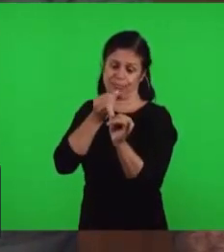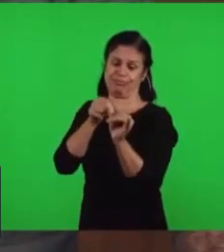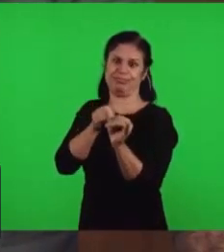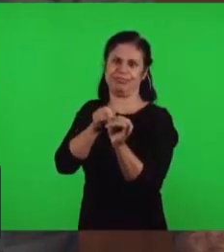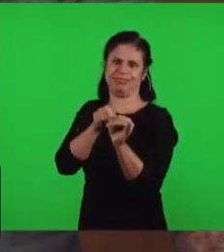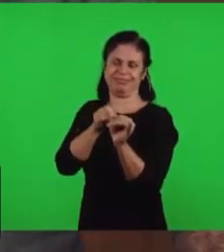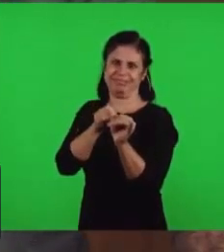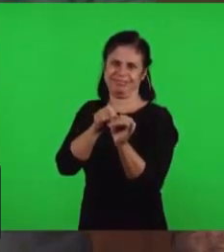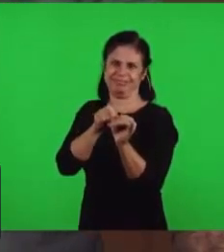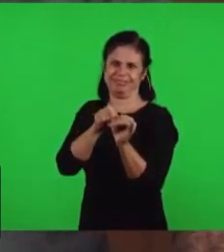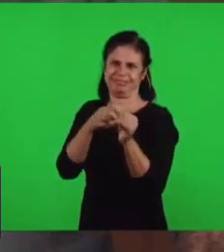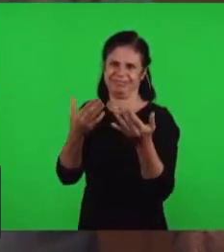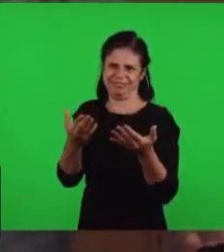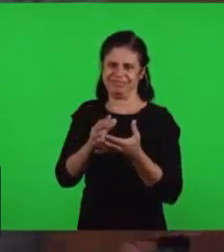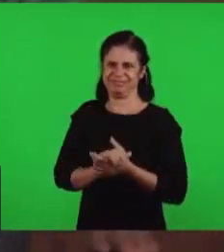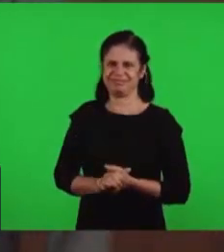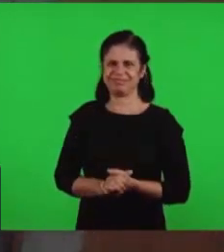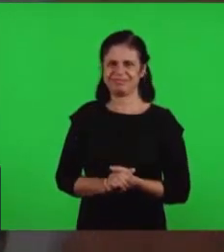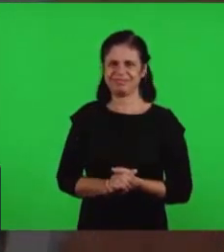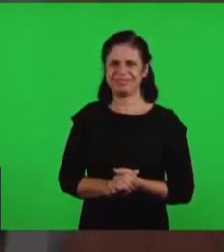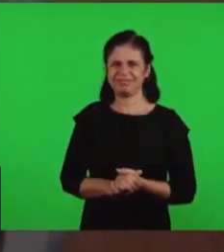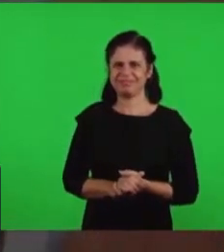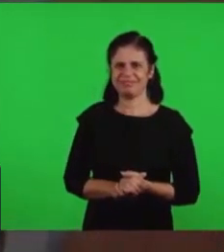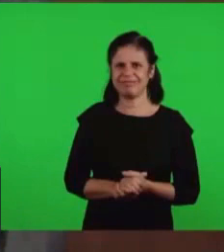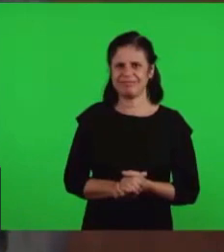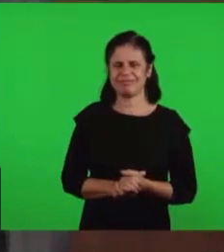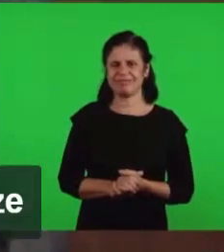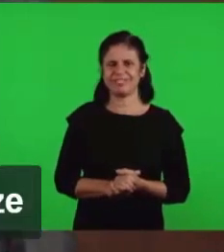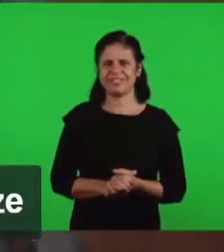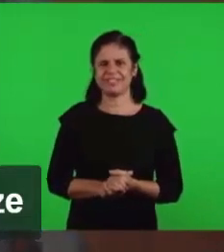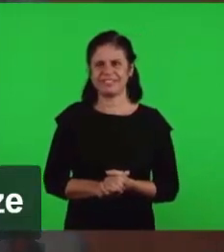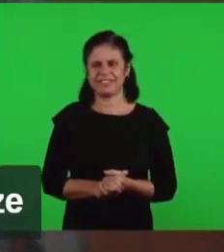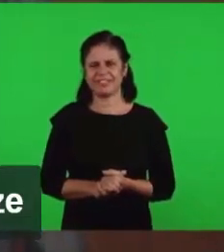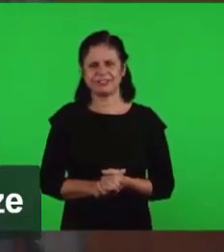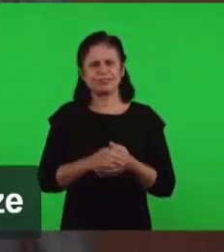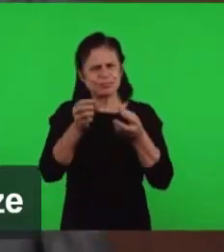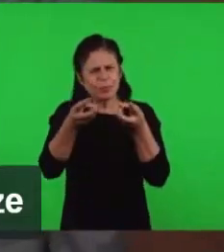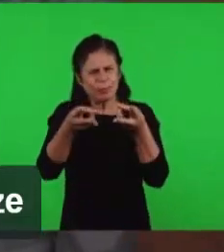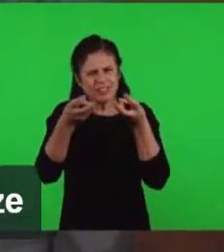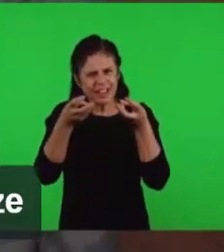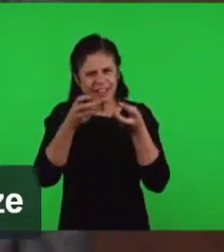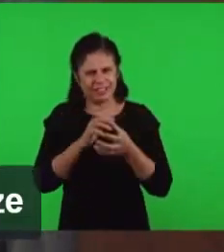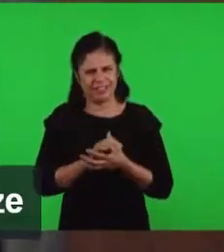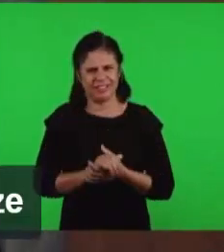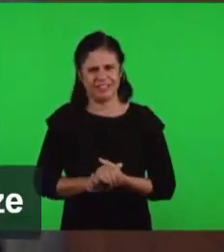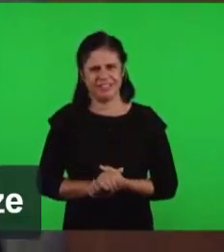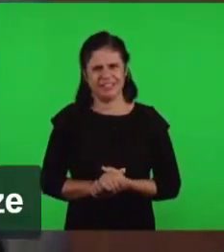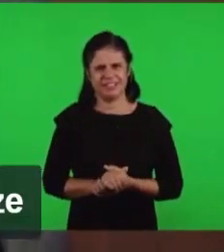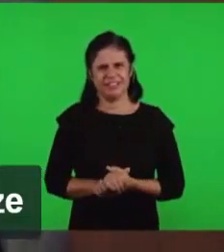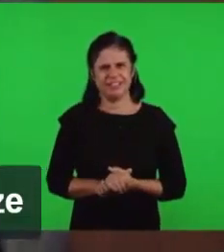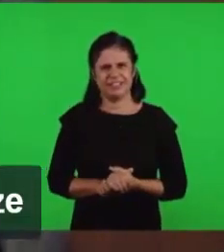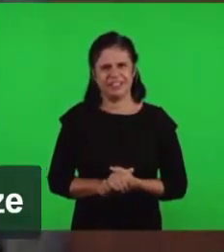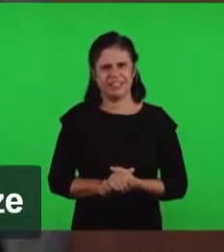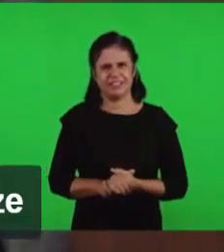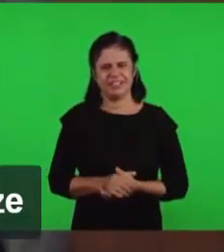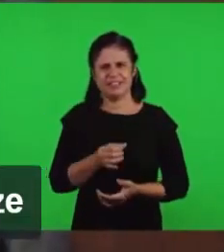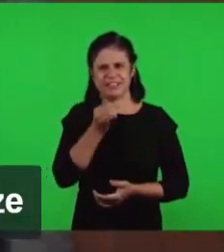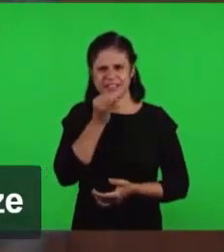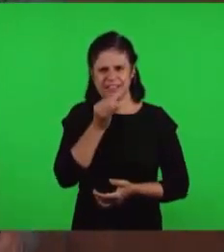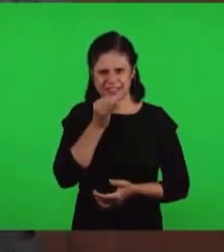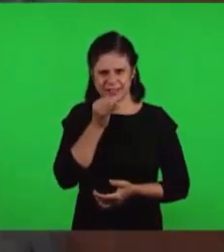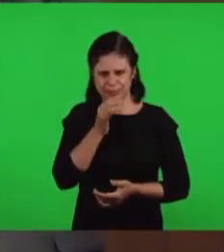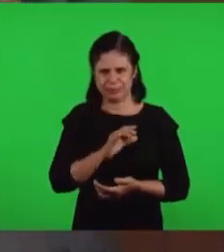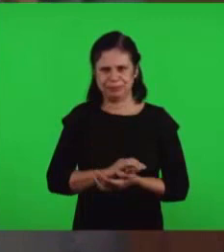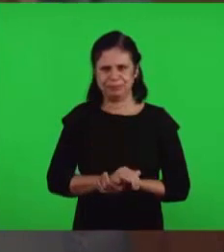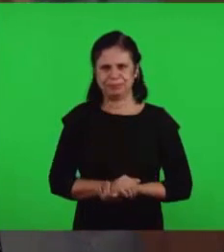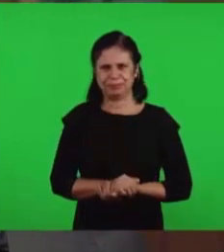Jesus falar com João de trombeta veja os irmãos quando você dá essa